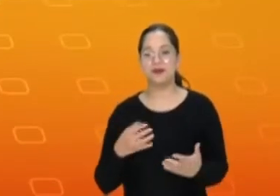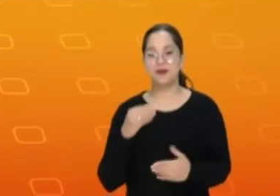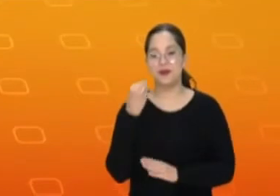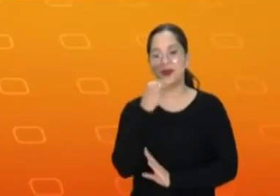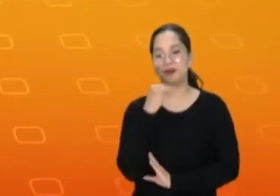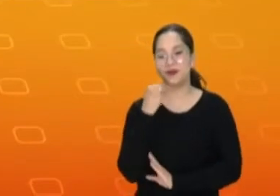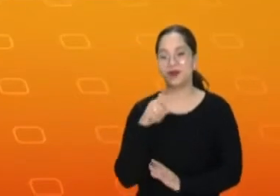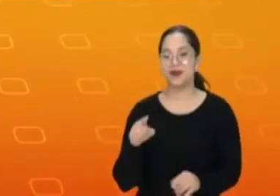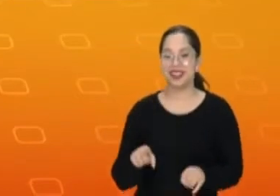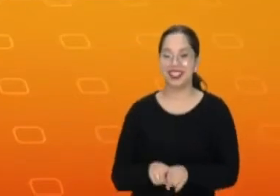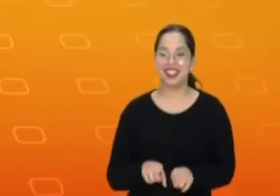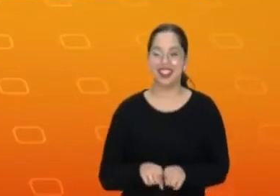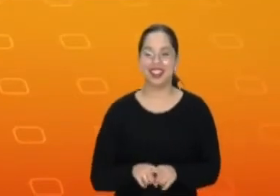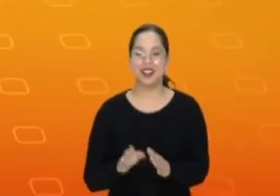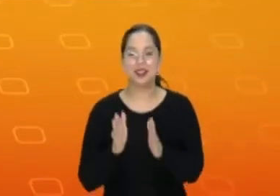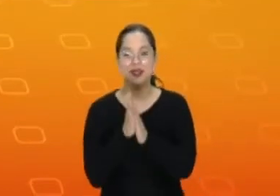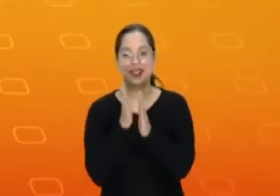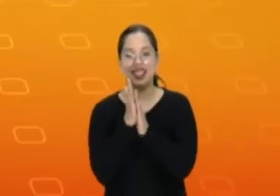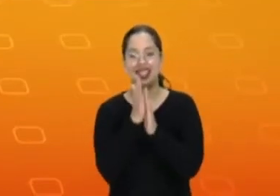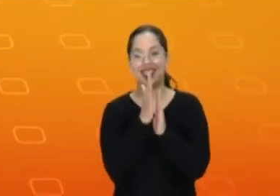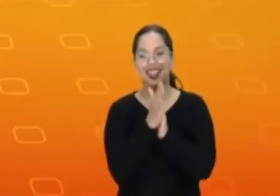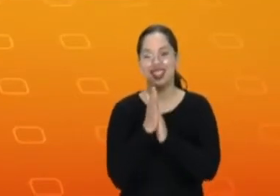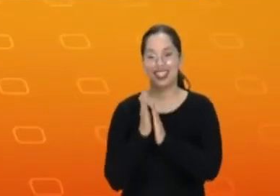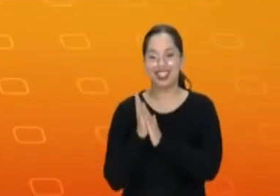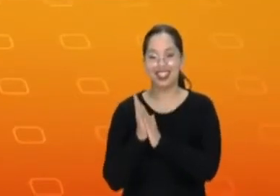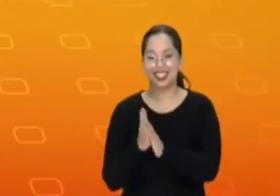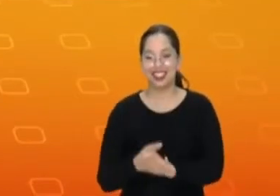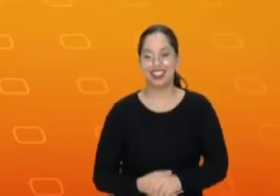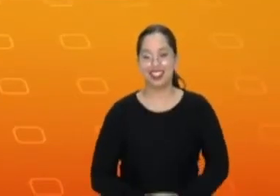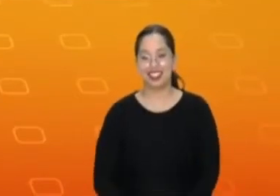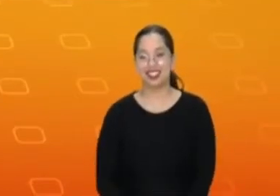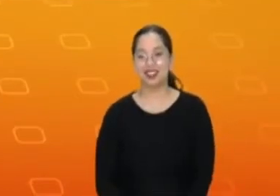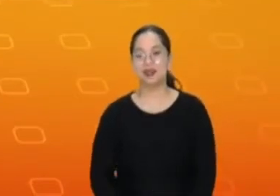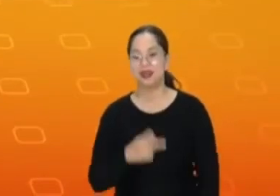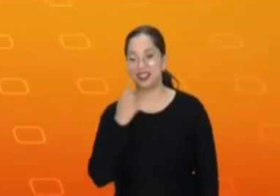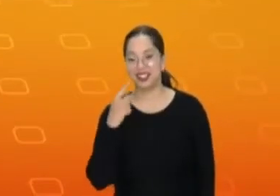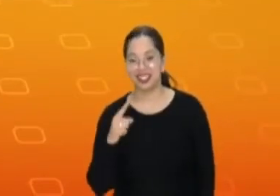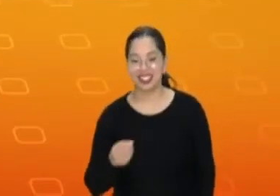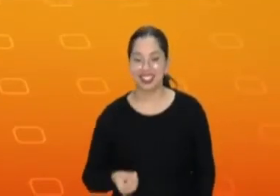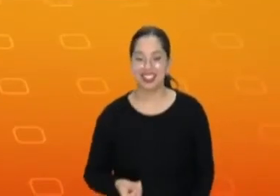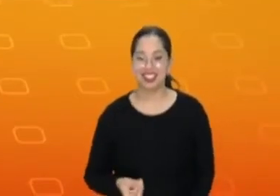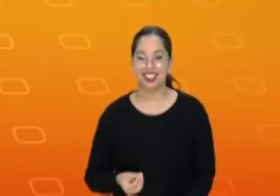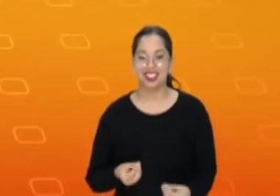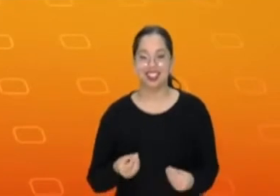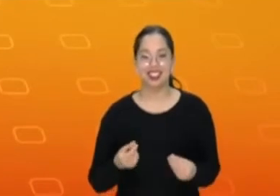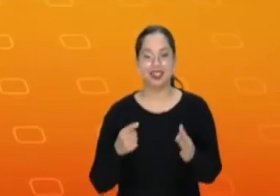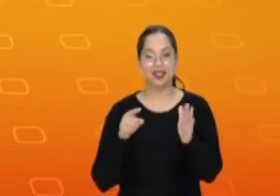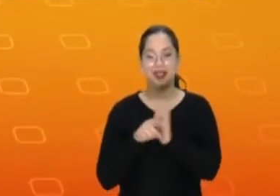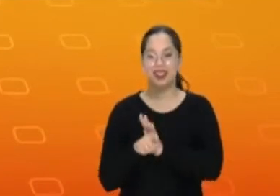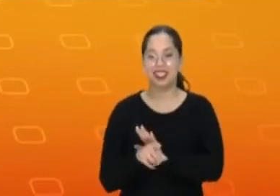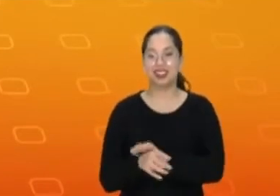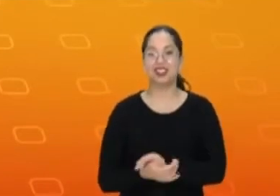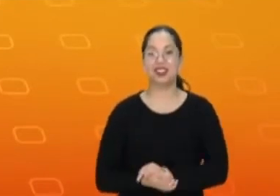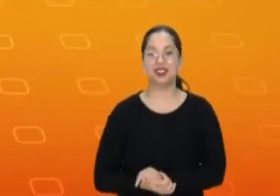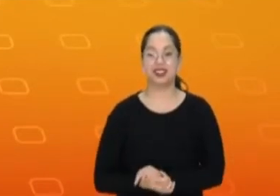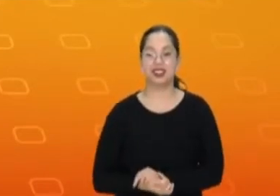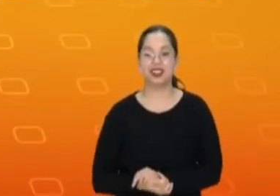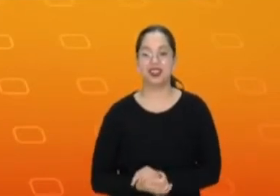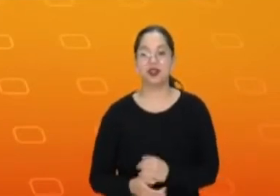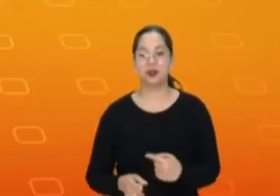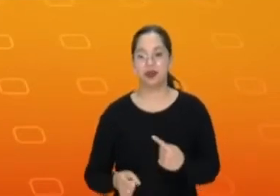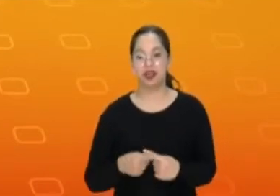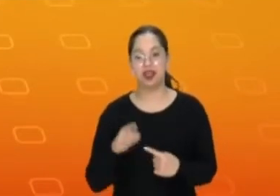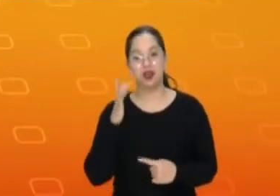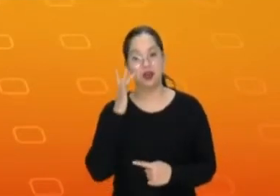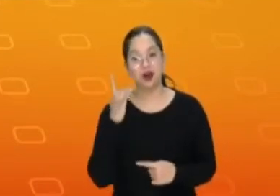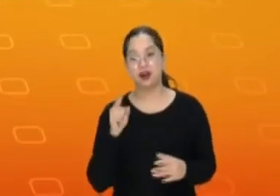eu acho que primeiro parabenizar a pessoa que lançou essa pergunta, que eu acho que ela é uma pergunta fundamental. Eu